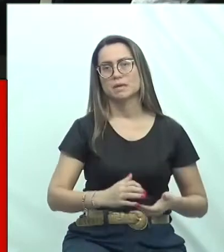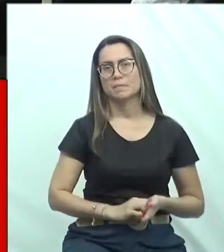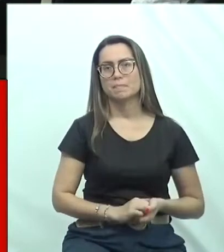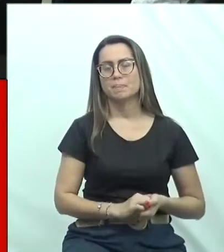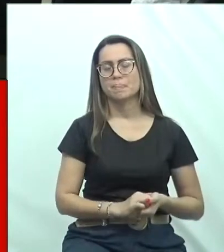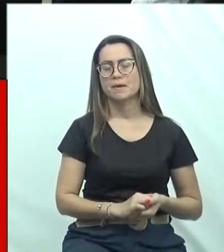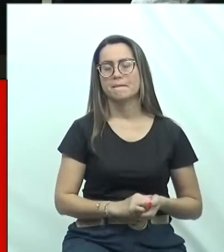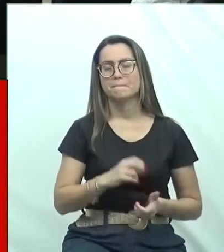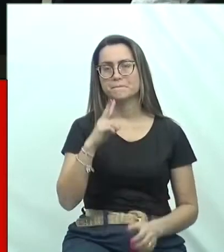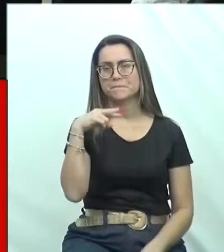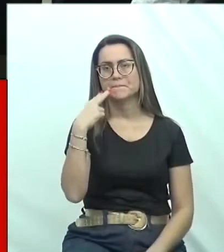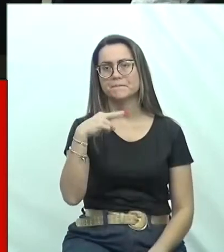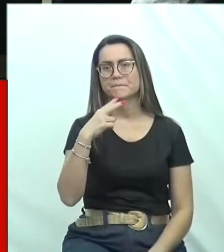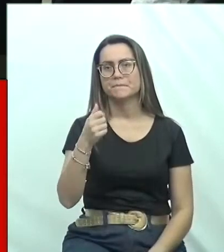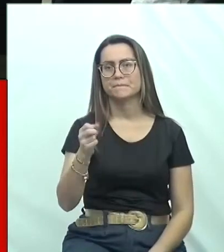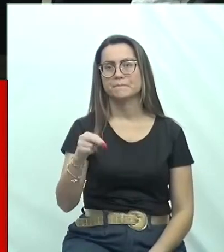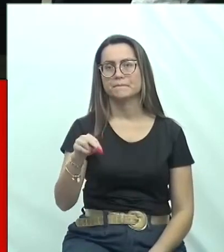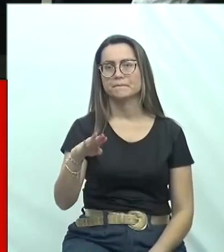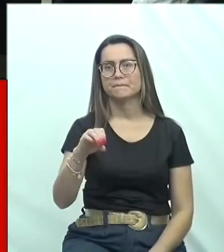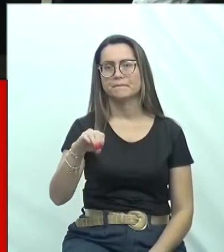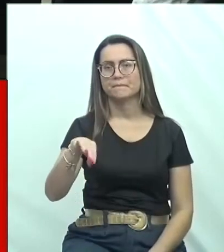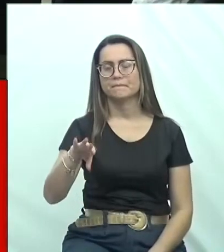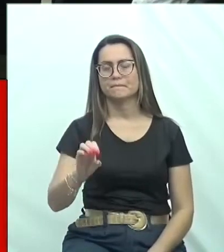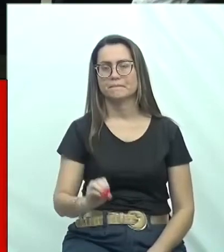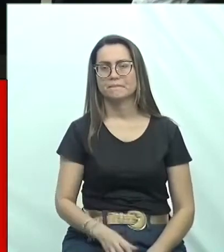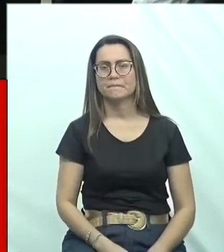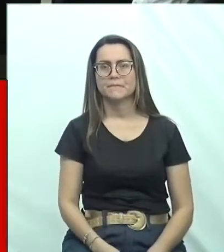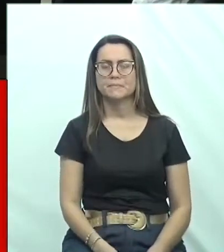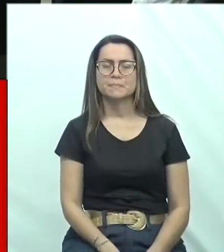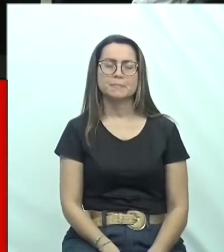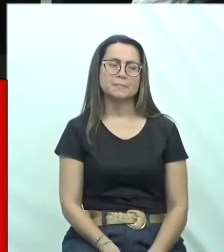Com a palavra, vereador Antônio de Oliveira.